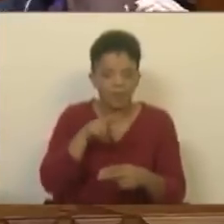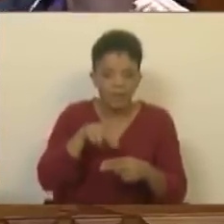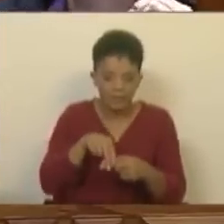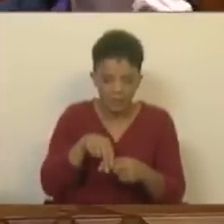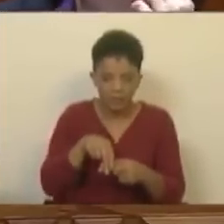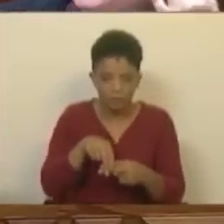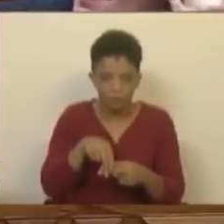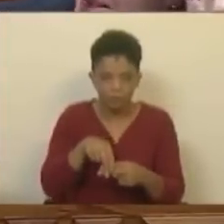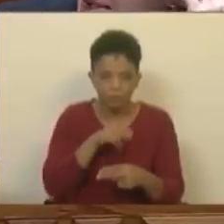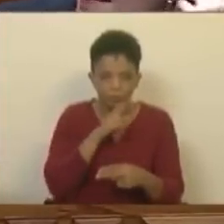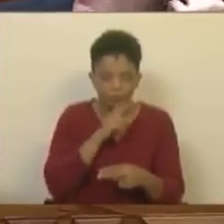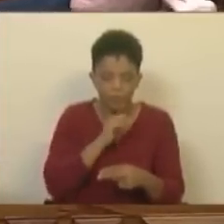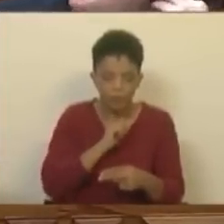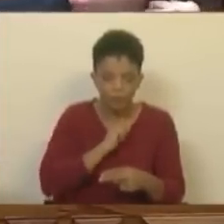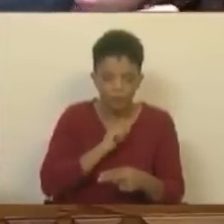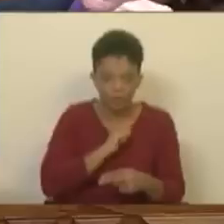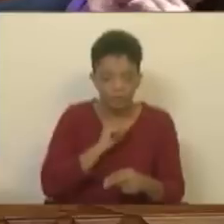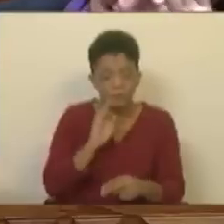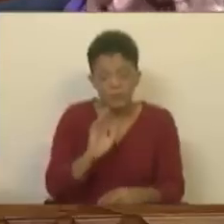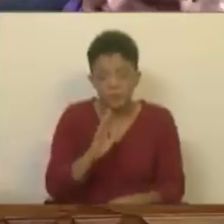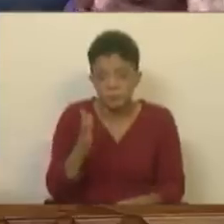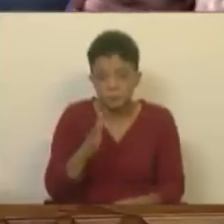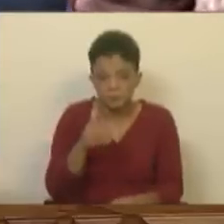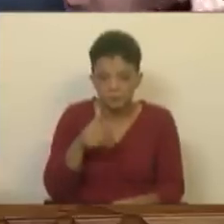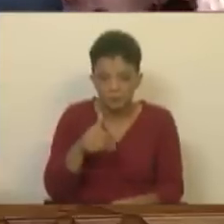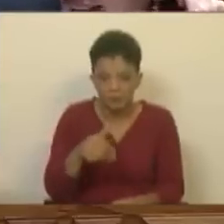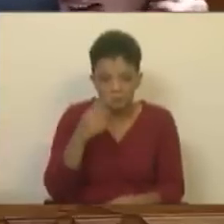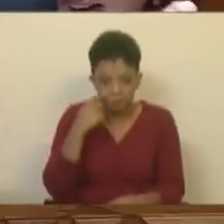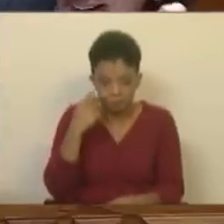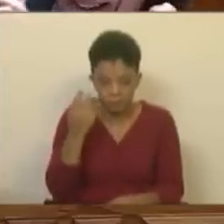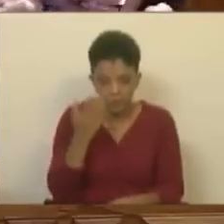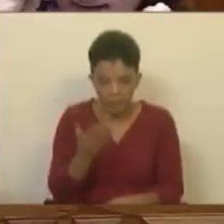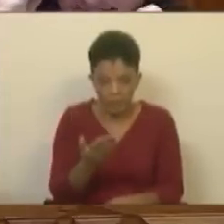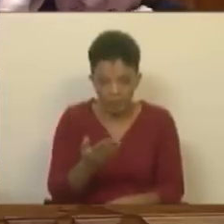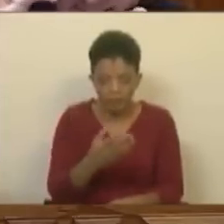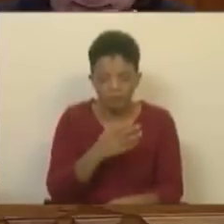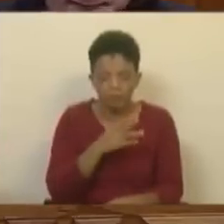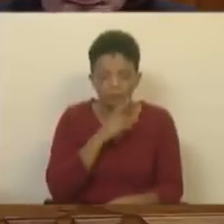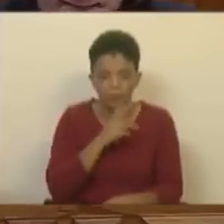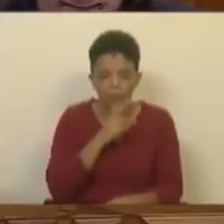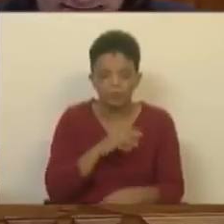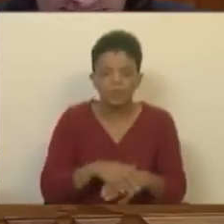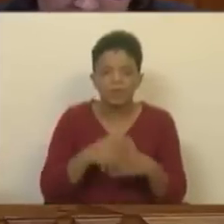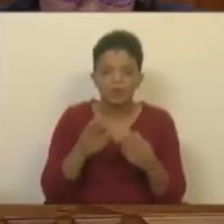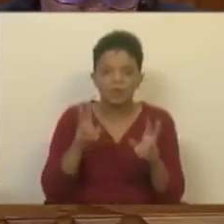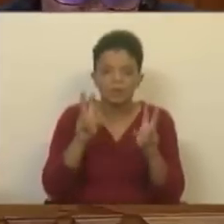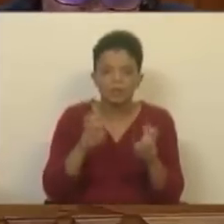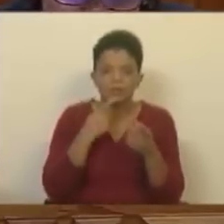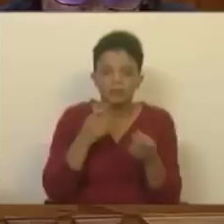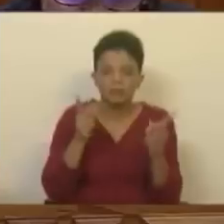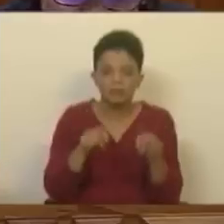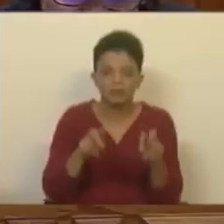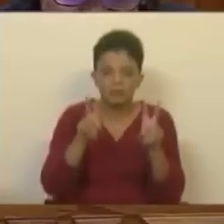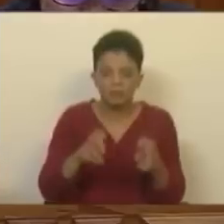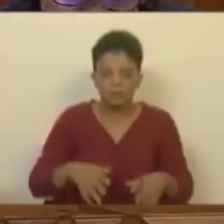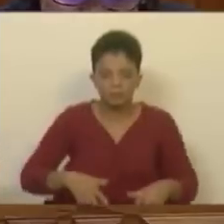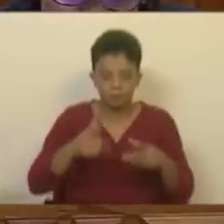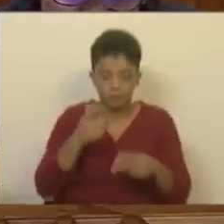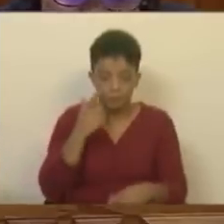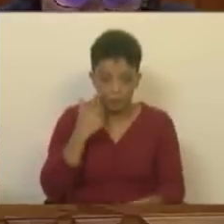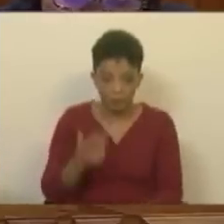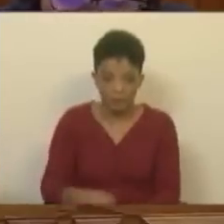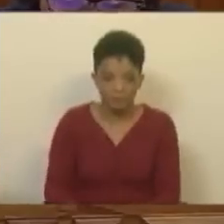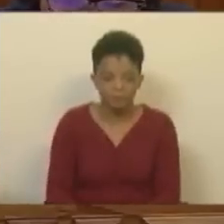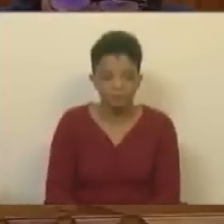seja as minhas as minhas respostas mas brevemente catara a resposta voltando ao tema do crescimento senhor presidente